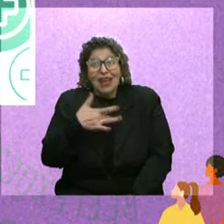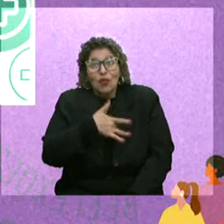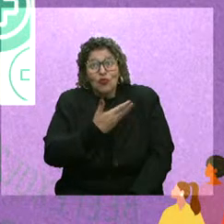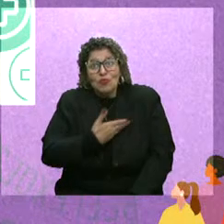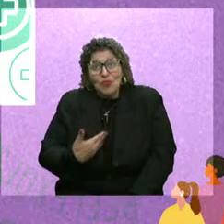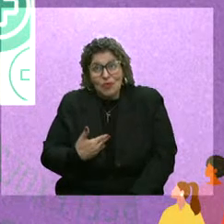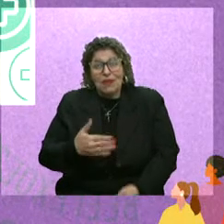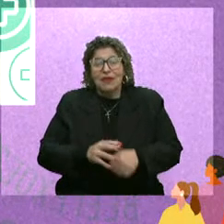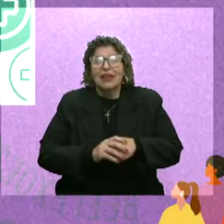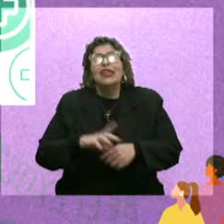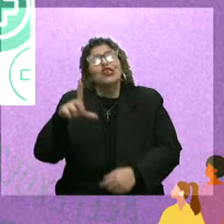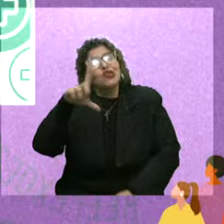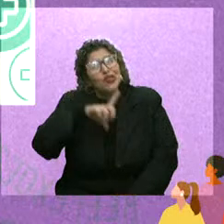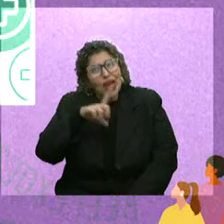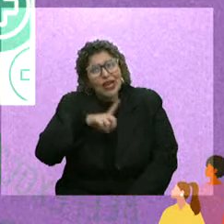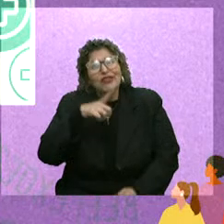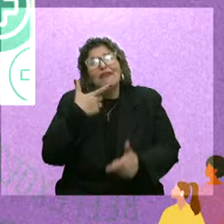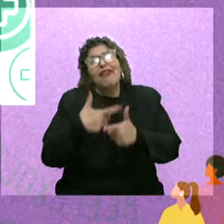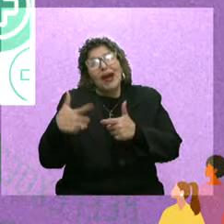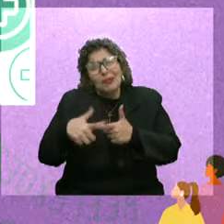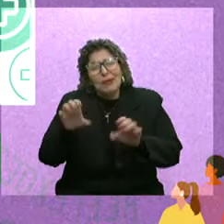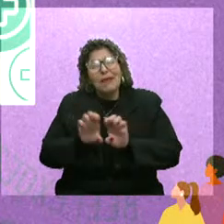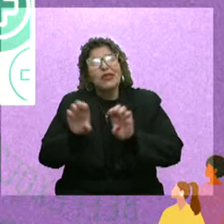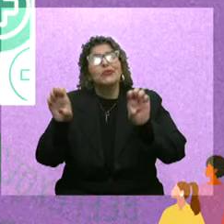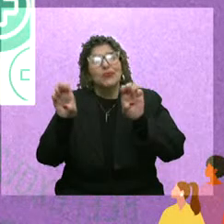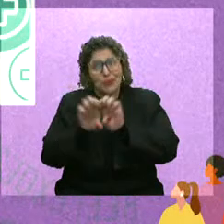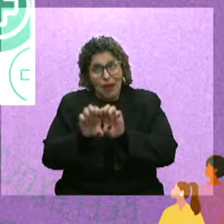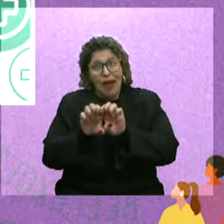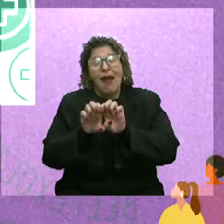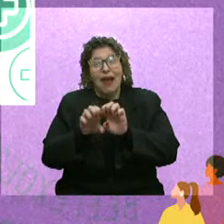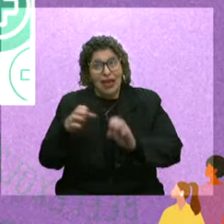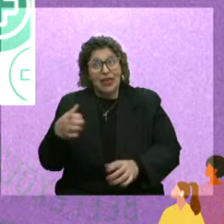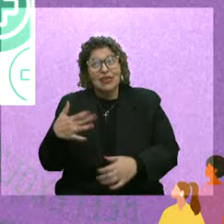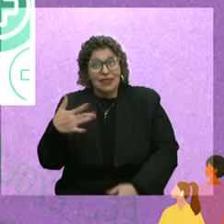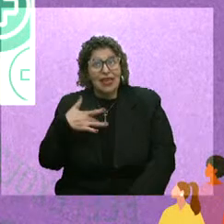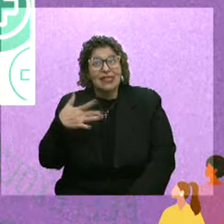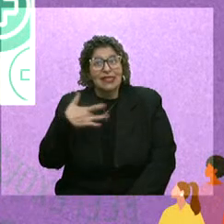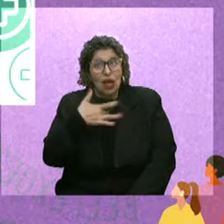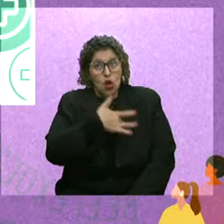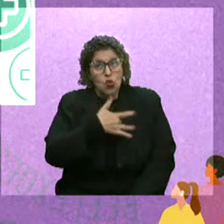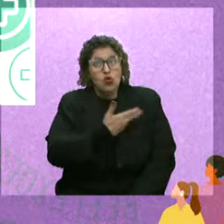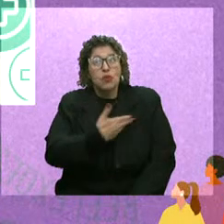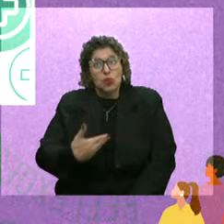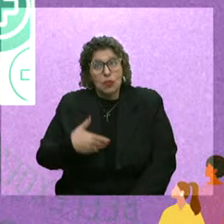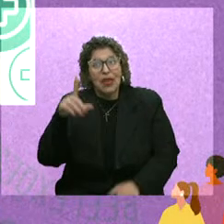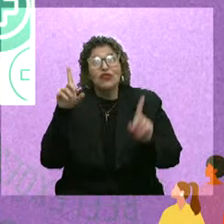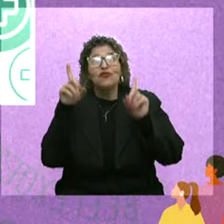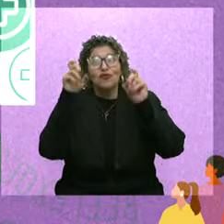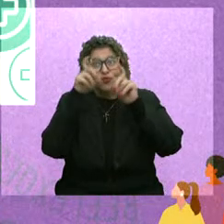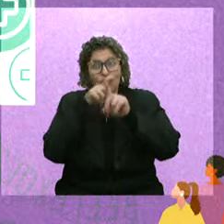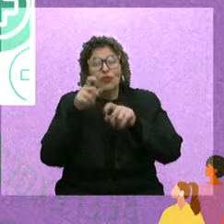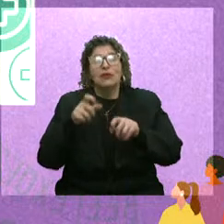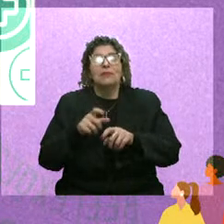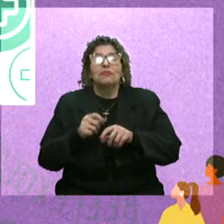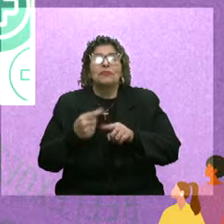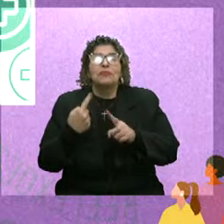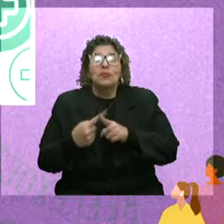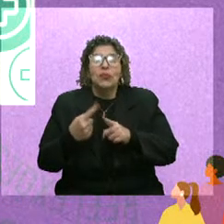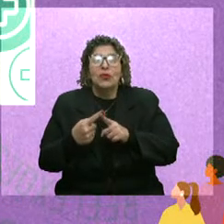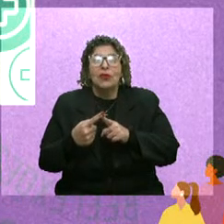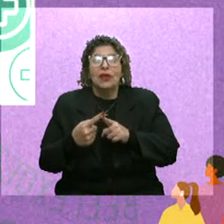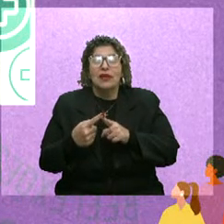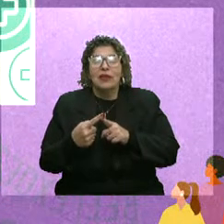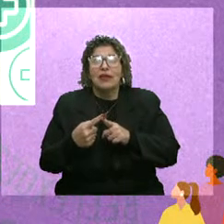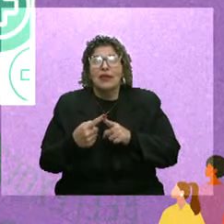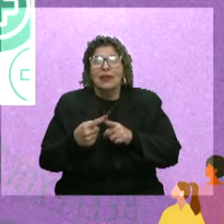muito claro, já haviam problemas estruturais na saúde pública, na dificuldade de dar vazão,